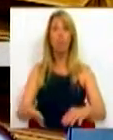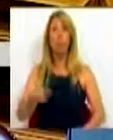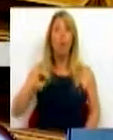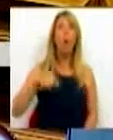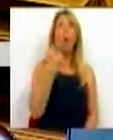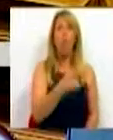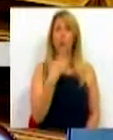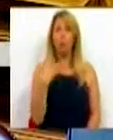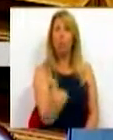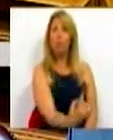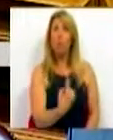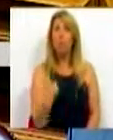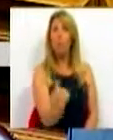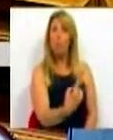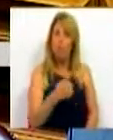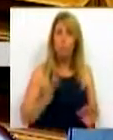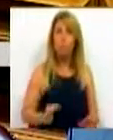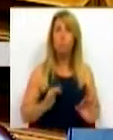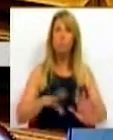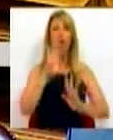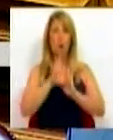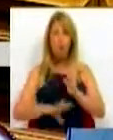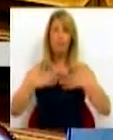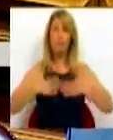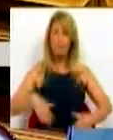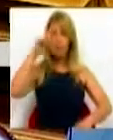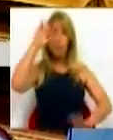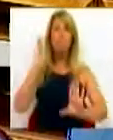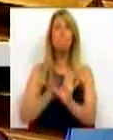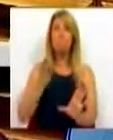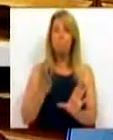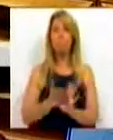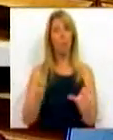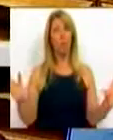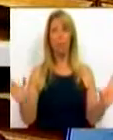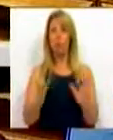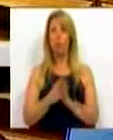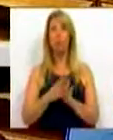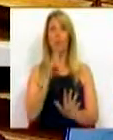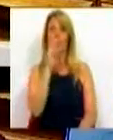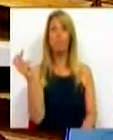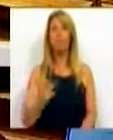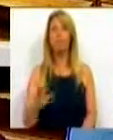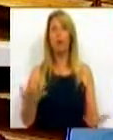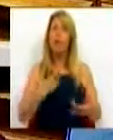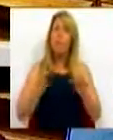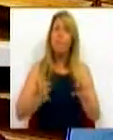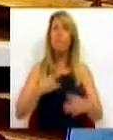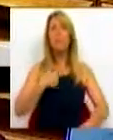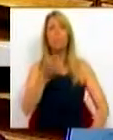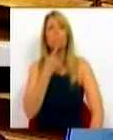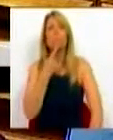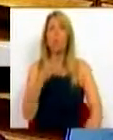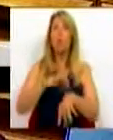estado de solidão absoluta e em condições físicas e psíquicas precárias. É necessário perceber que doenças como